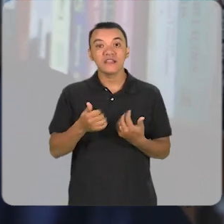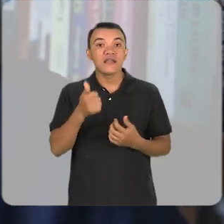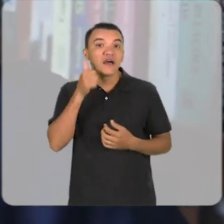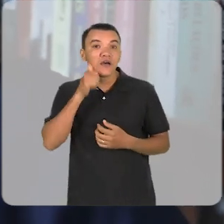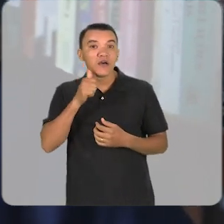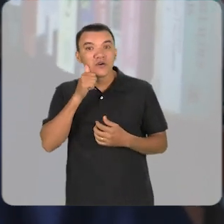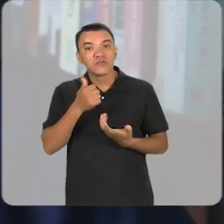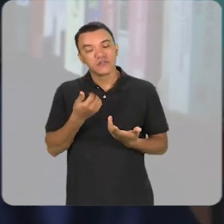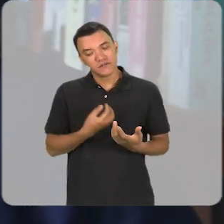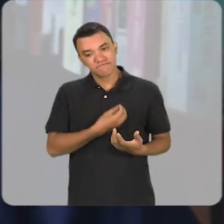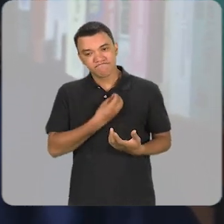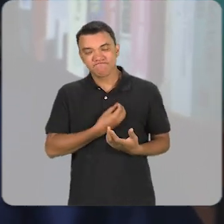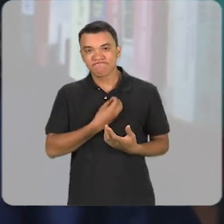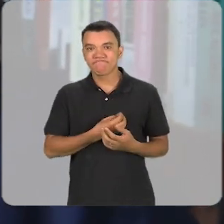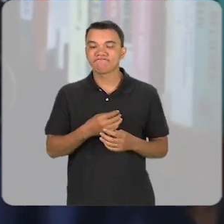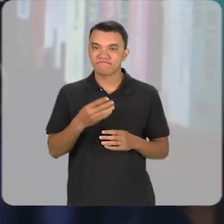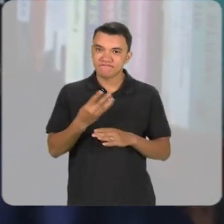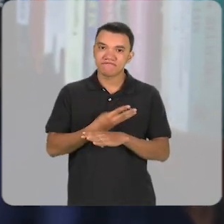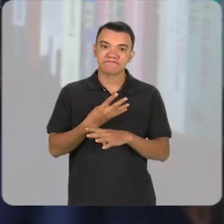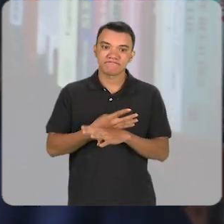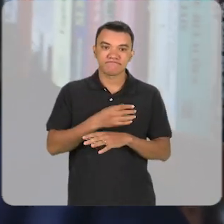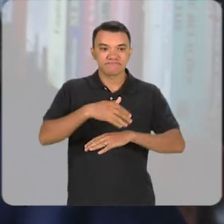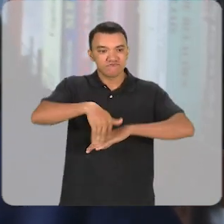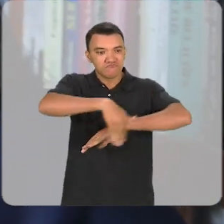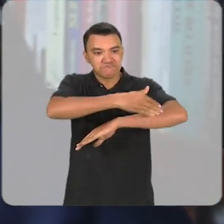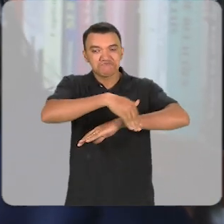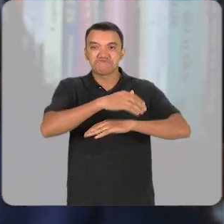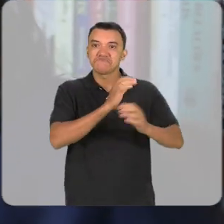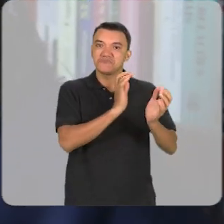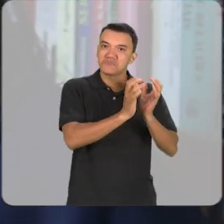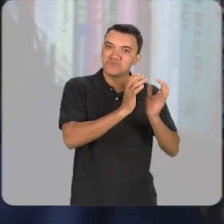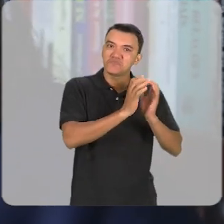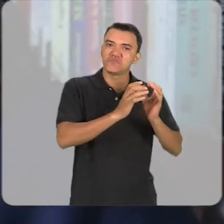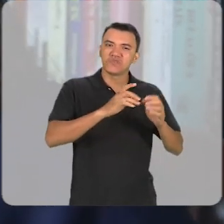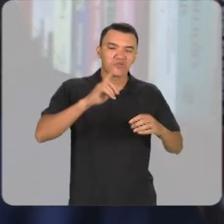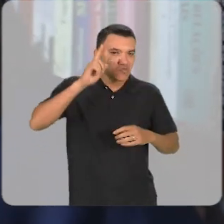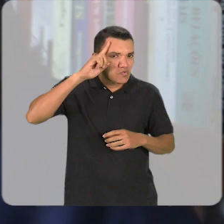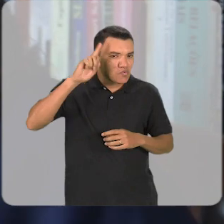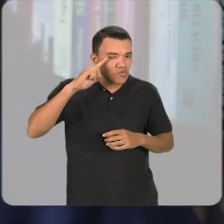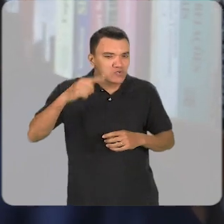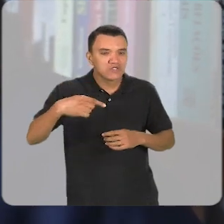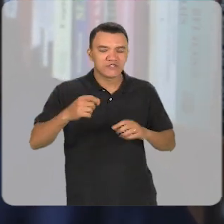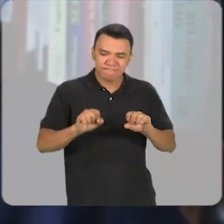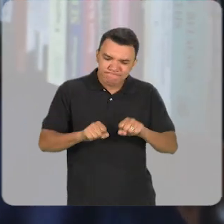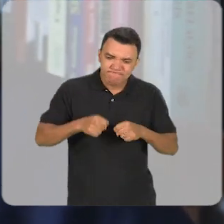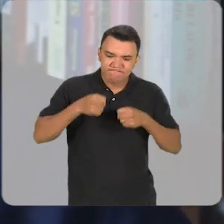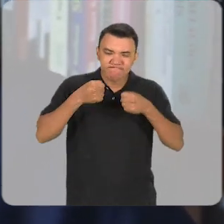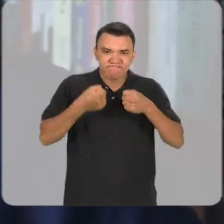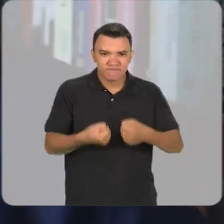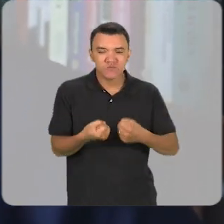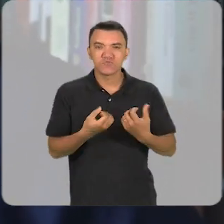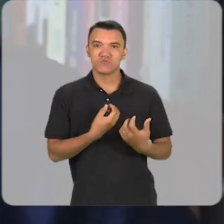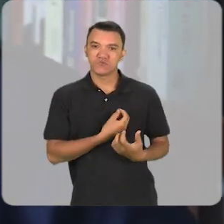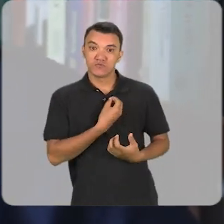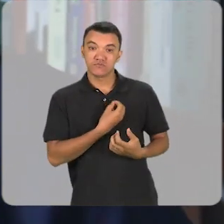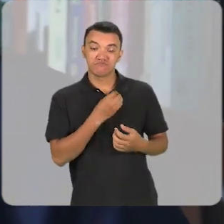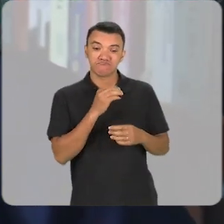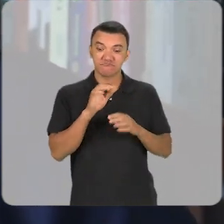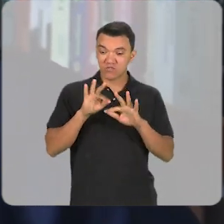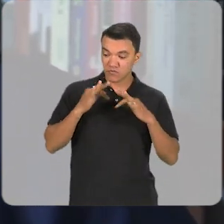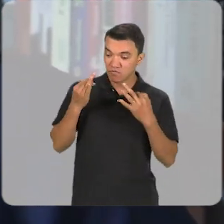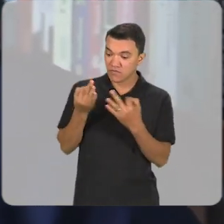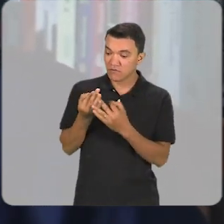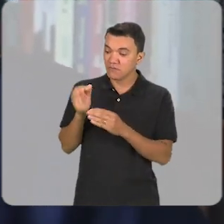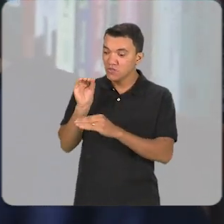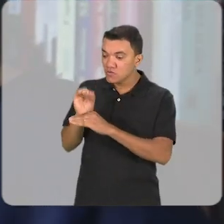conseguiam sobreviver nesse espaço urbano, nessa luta árdua, né, diária, para sustentar sua